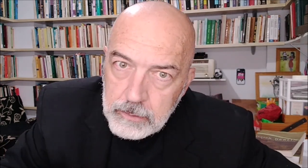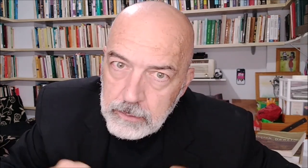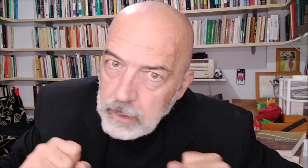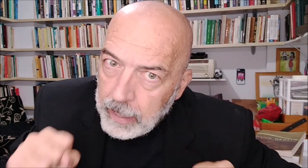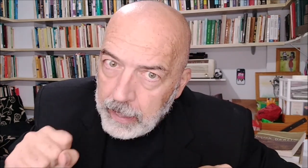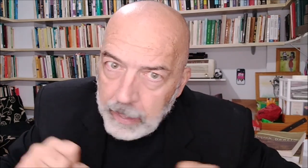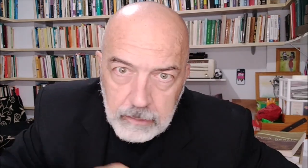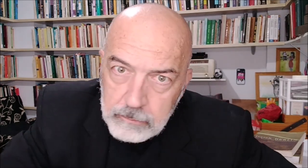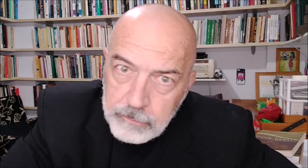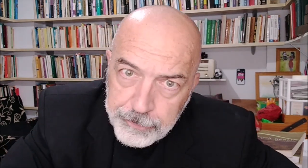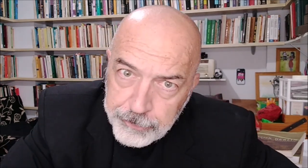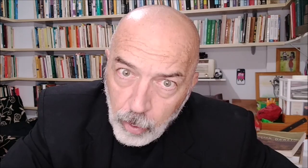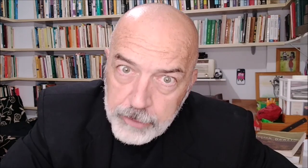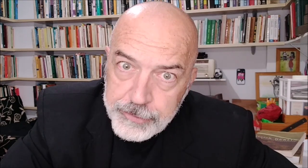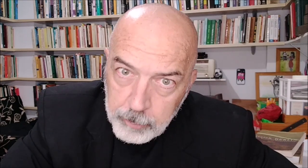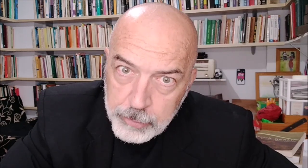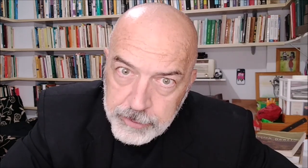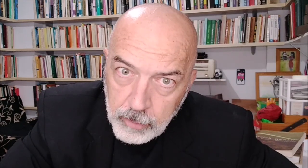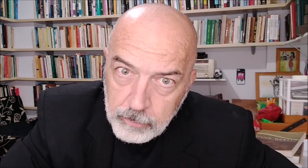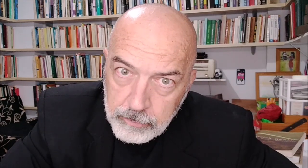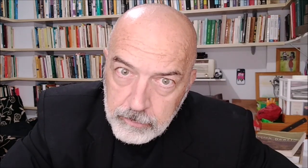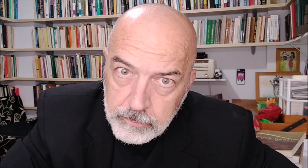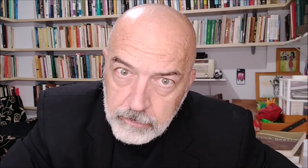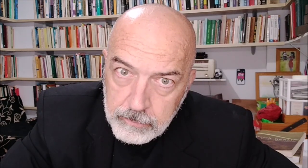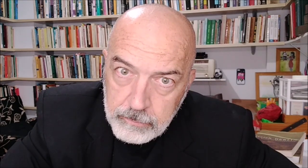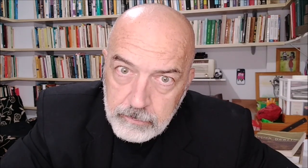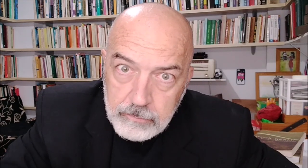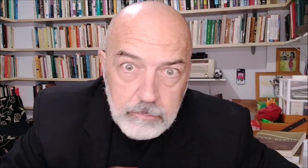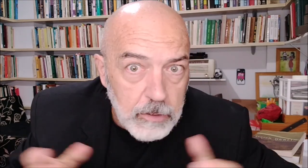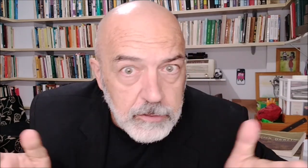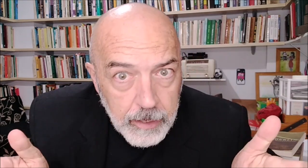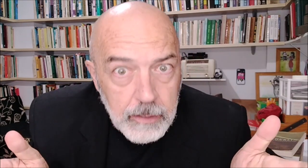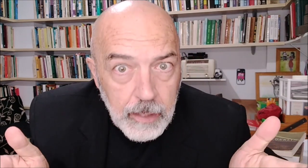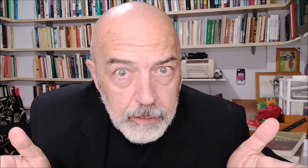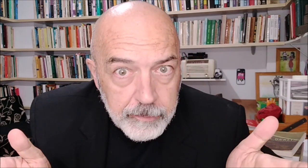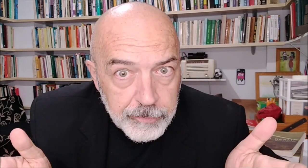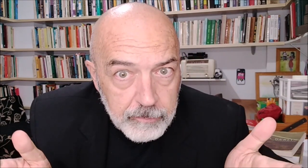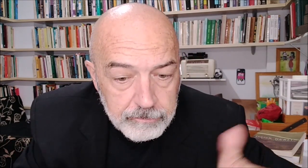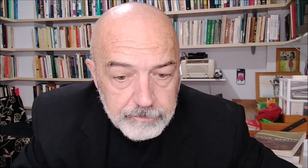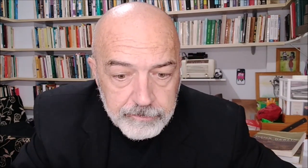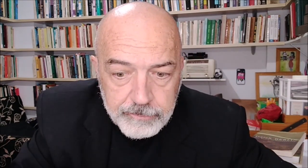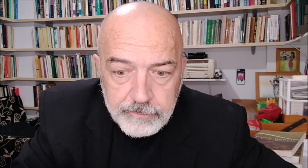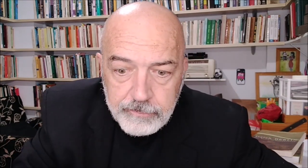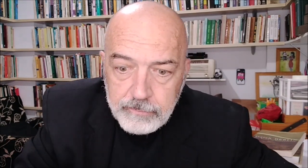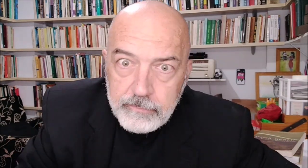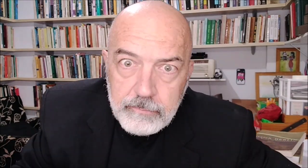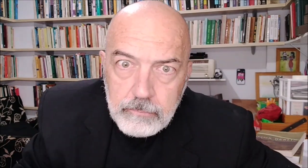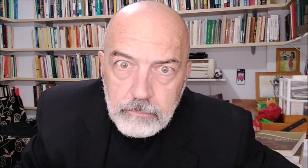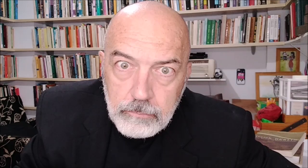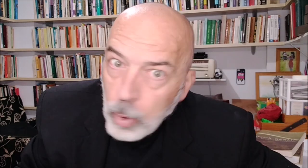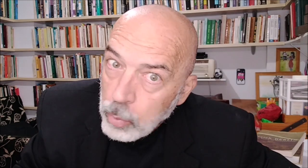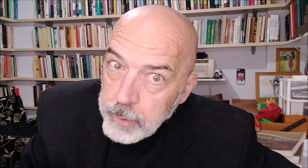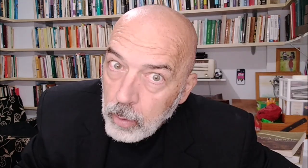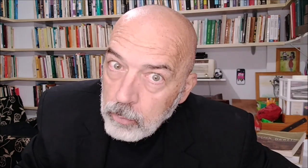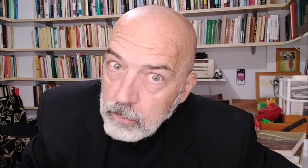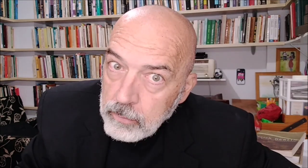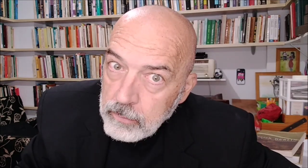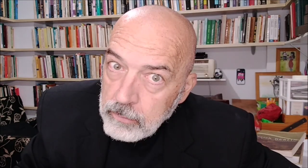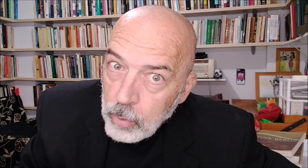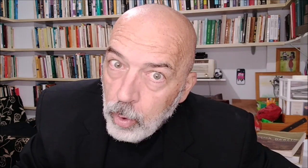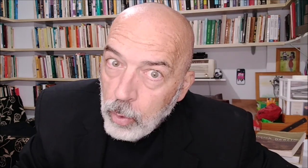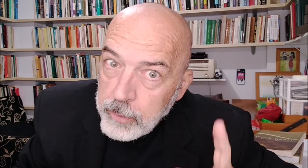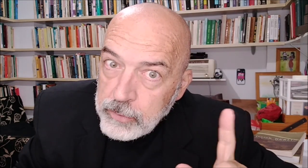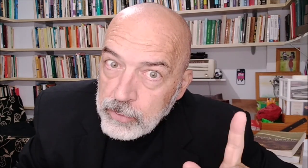surpresa, forte emoção, e sairia livre, ou não,